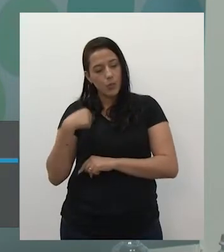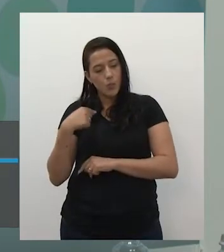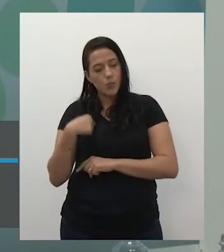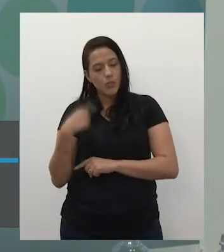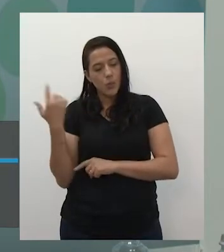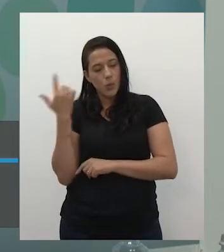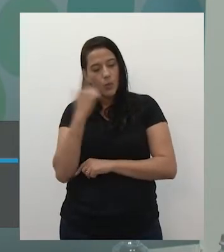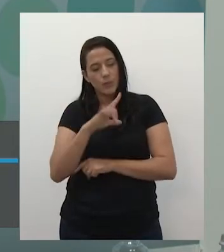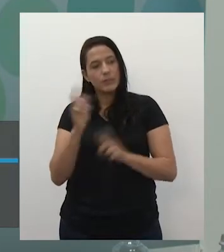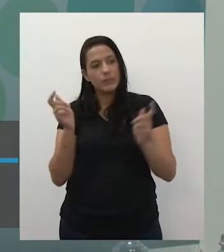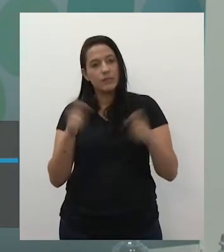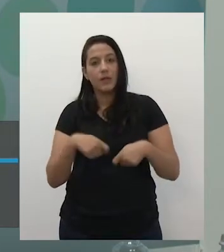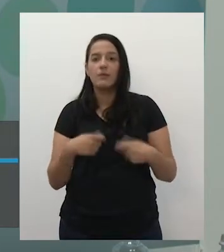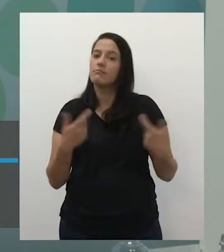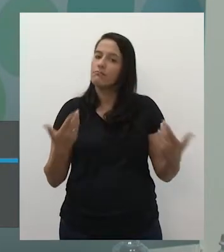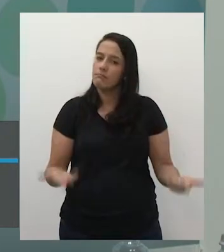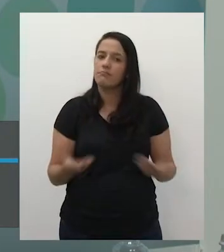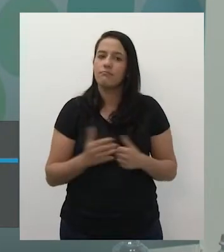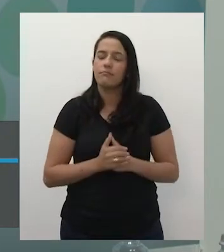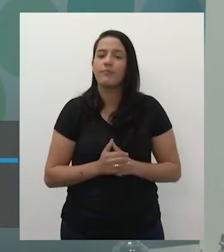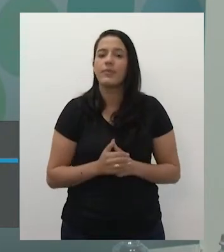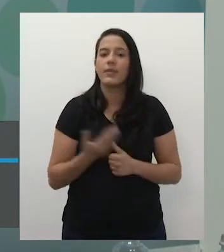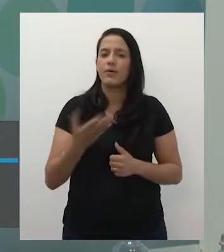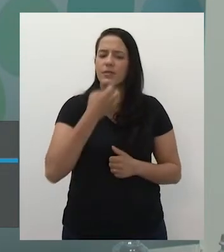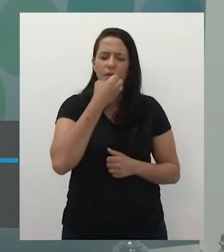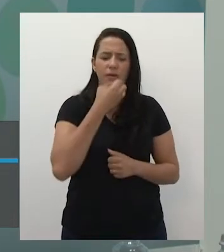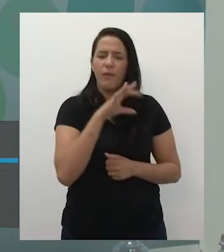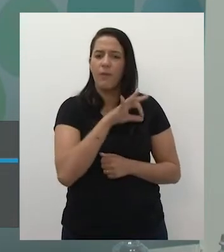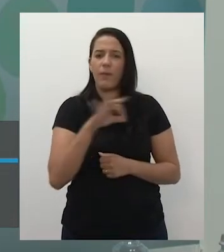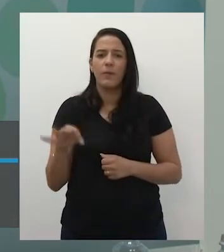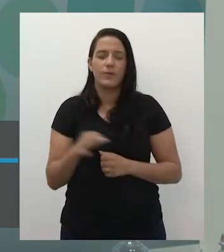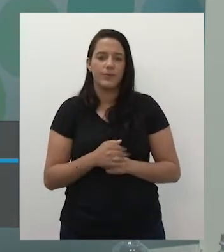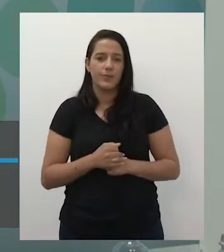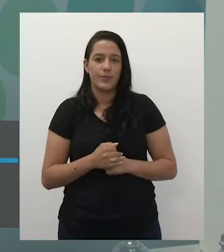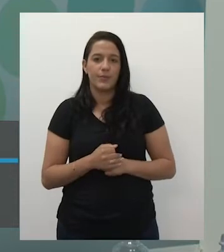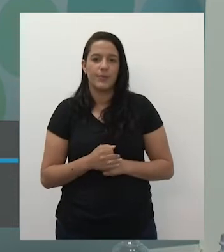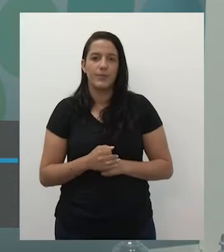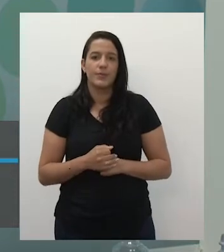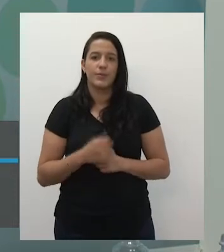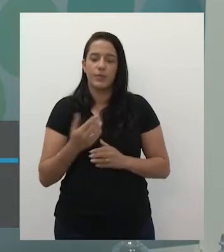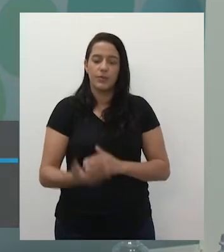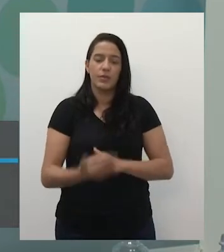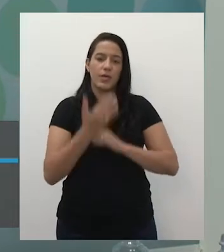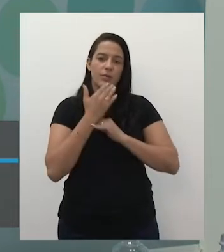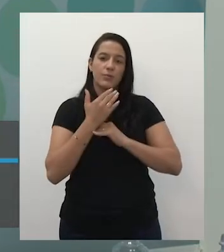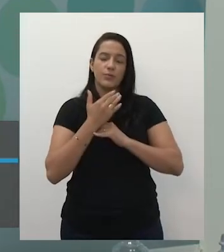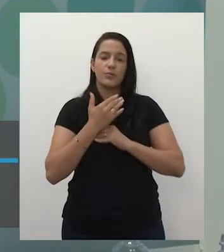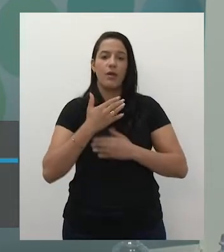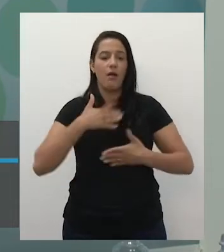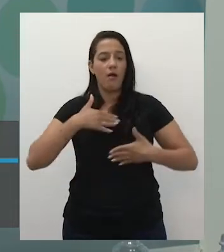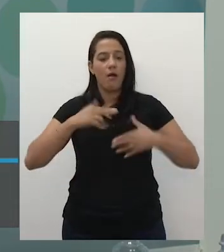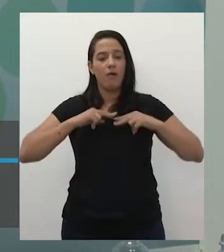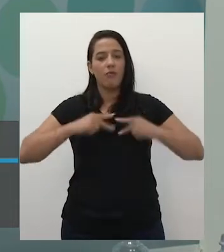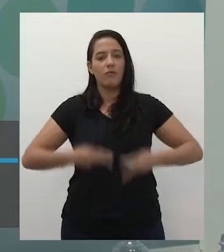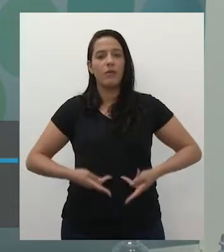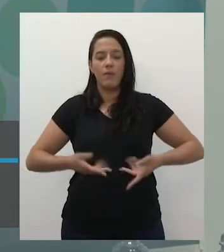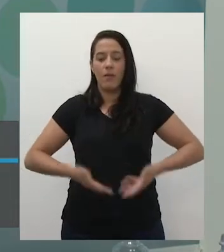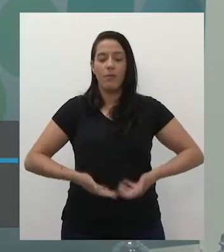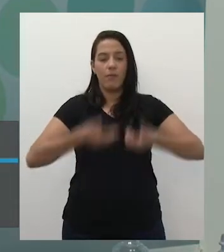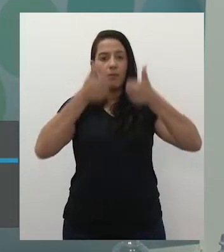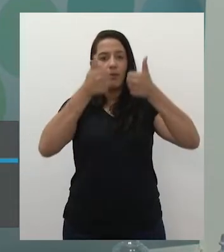secretaria, né, Simone também trouxe essa questão. Então, assim, a gente vê que é importante, como é importante estar junto,